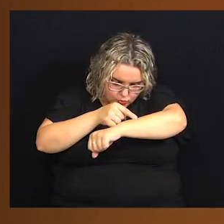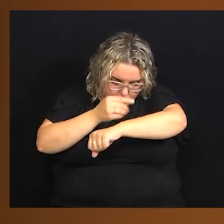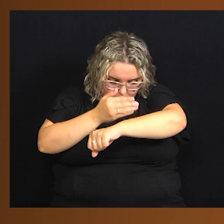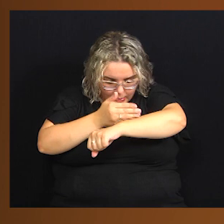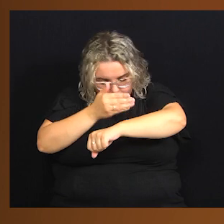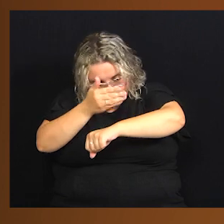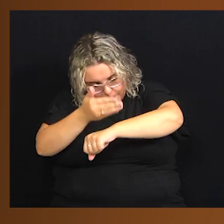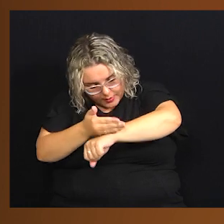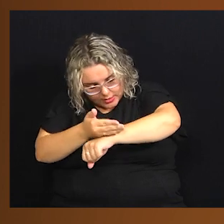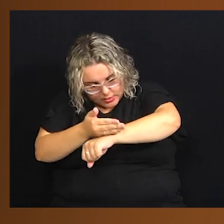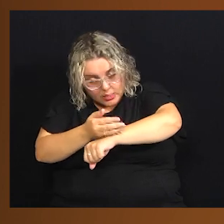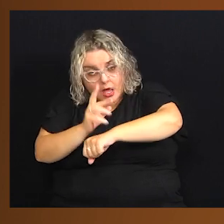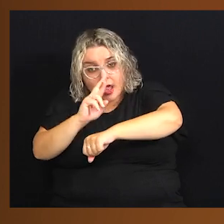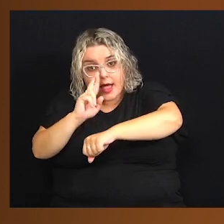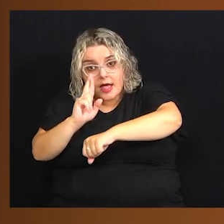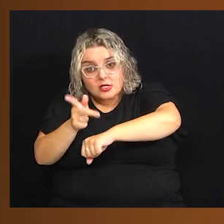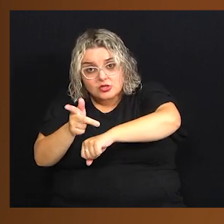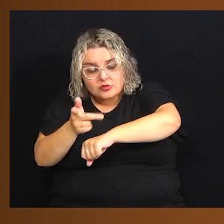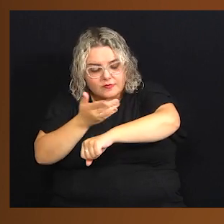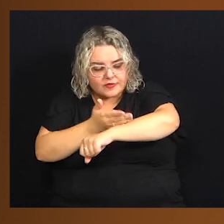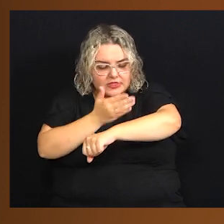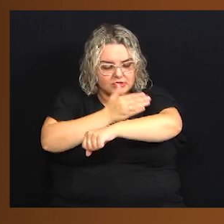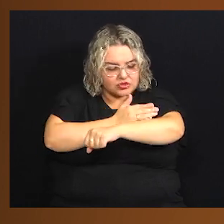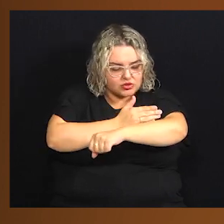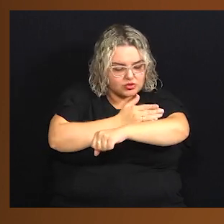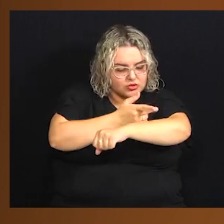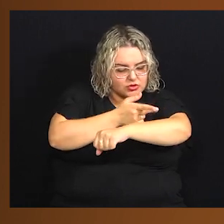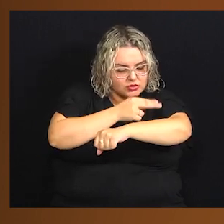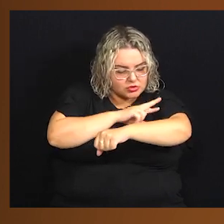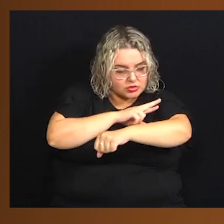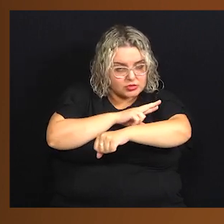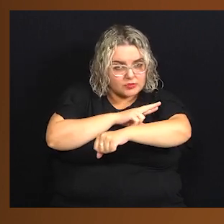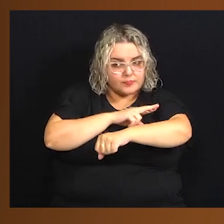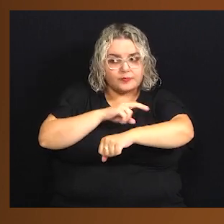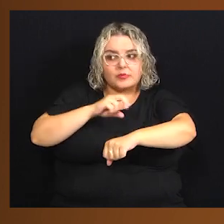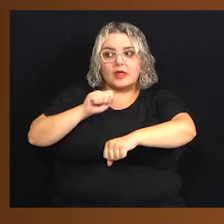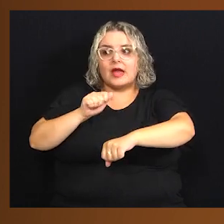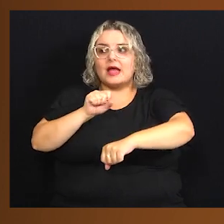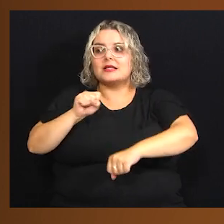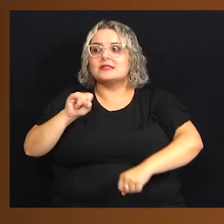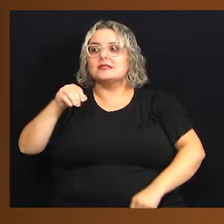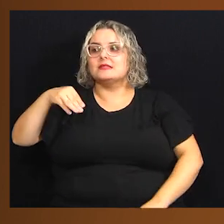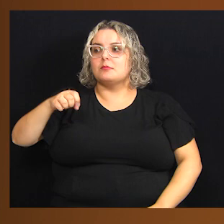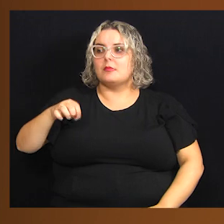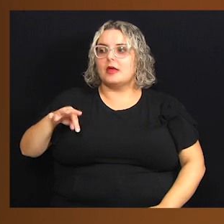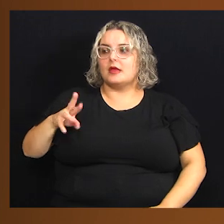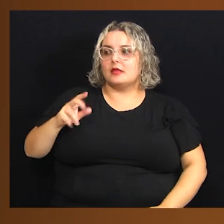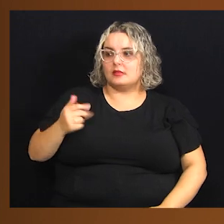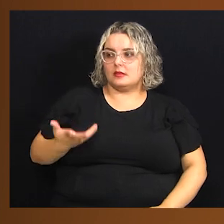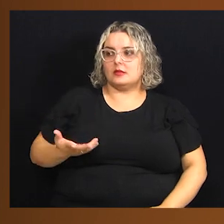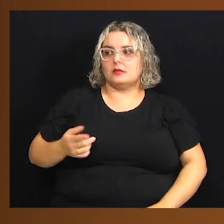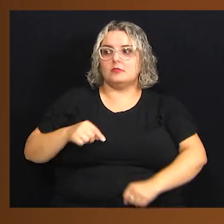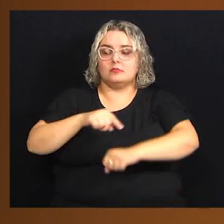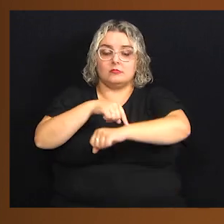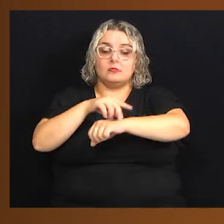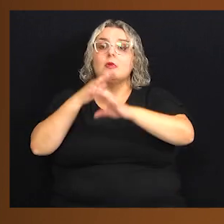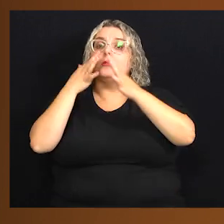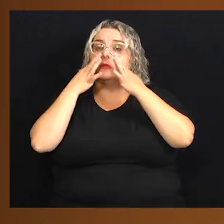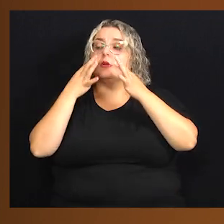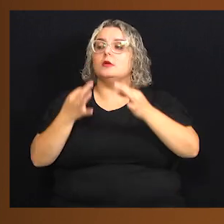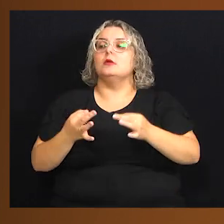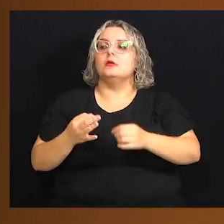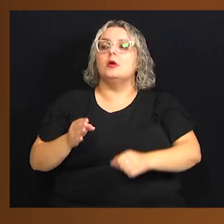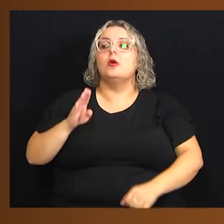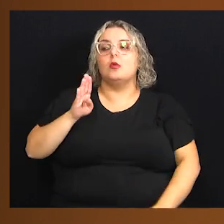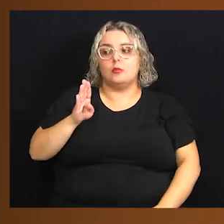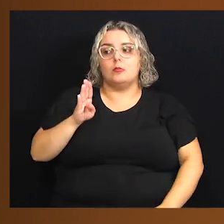dela, e metade de um lado é diferente da metade do outro lado, né? Ela é assimétrica, essa lesão ela tem que chamar a